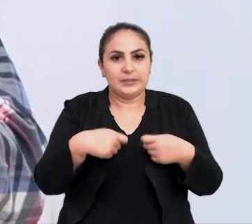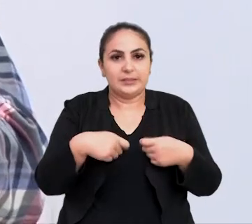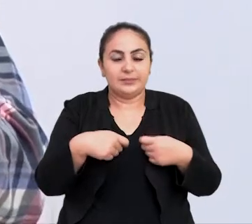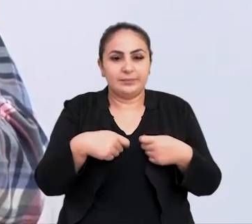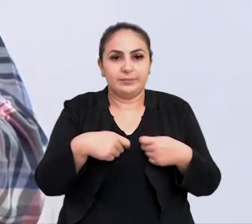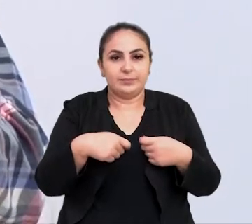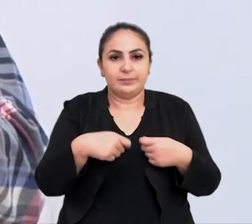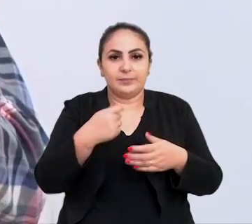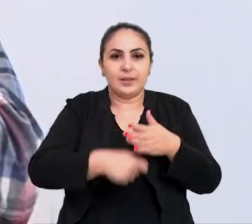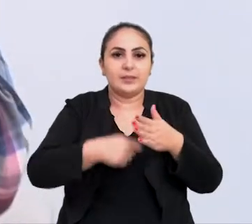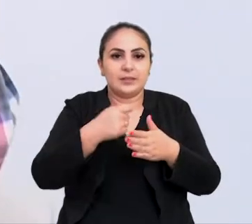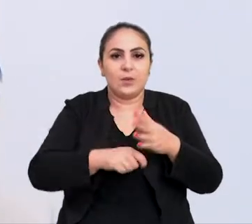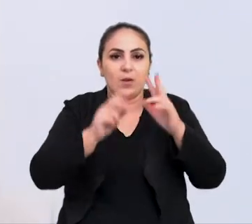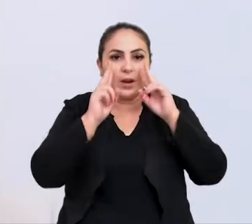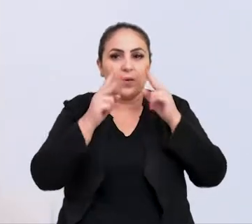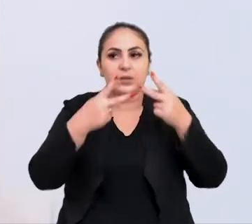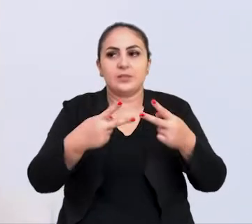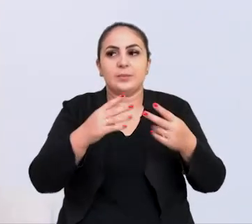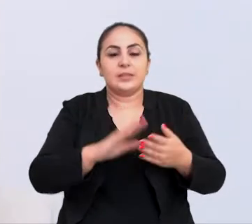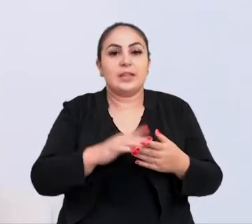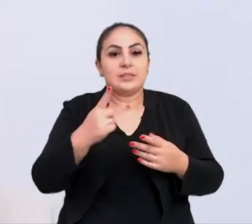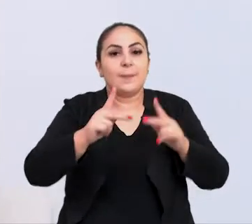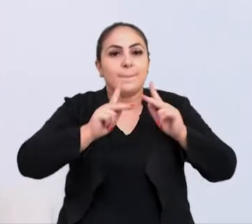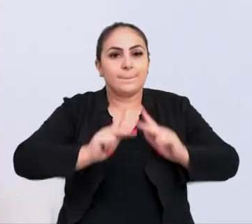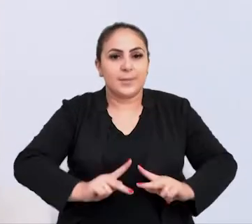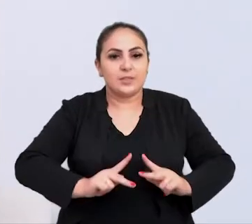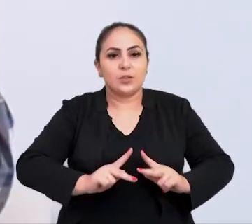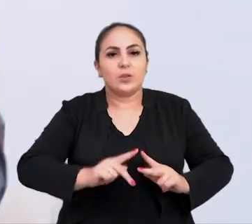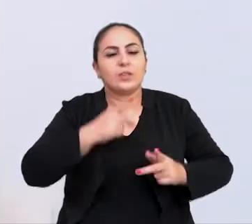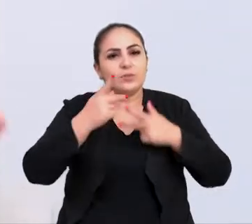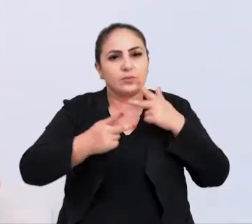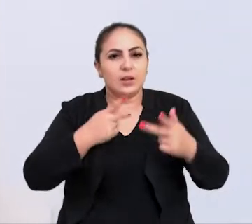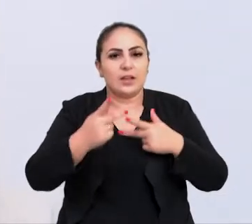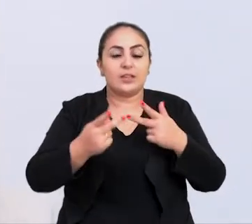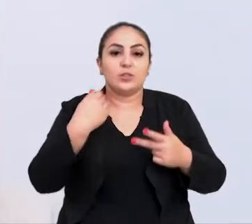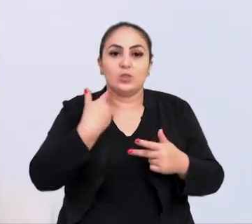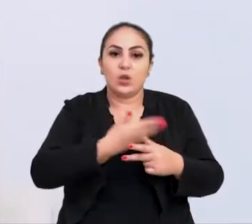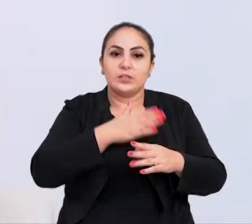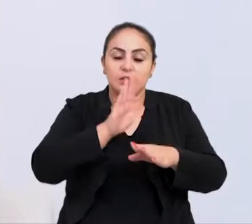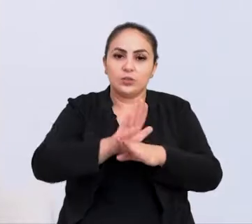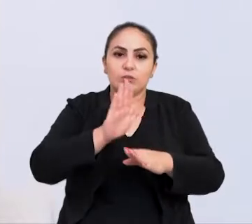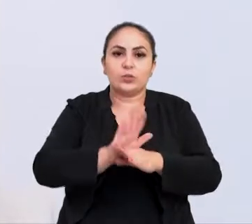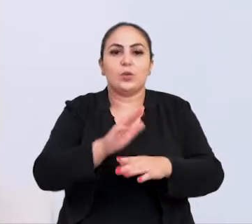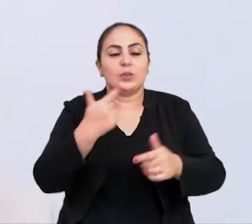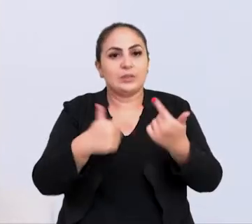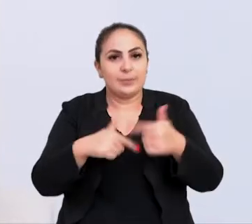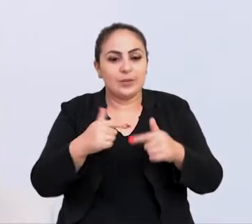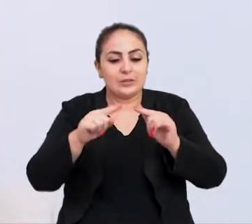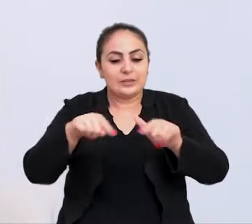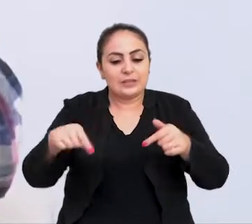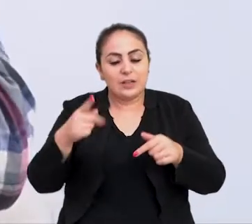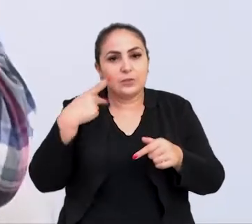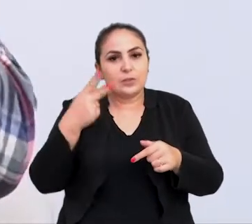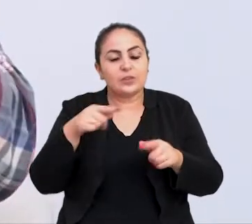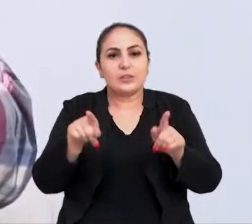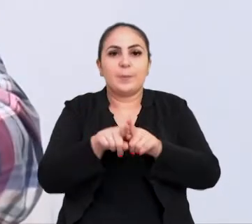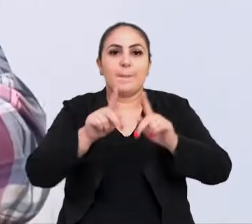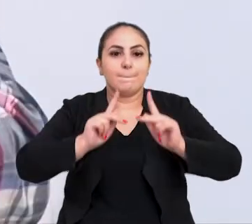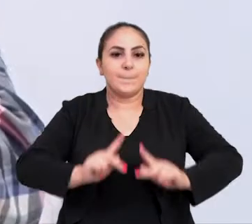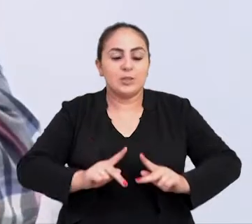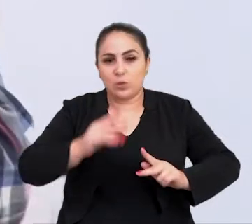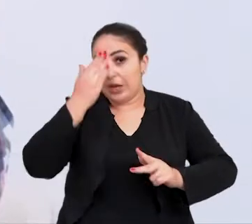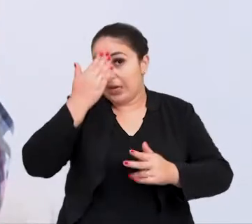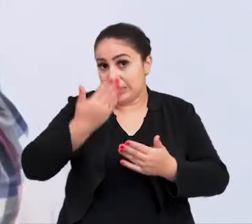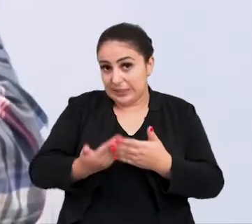que buscar o reconhecimento daquelas pessoas que de certa forma a gente ajudou, trabalhou no gabinete, e também